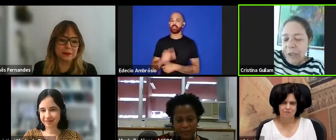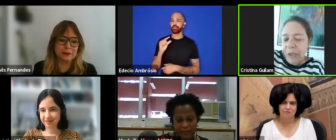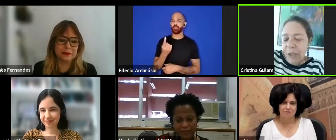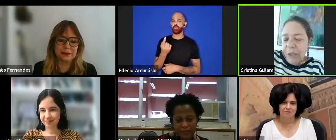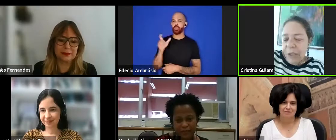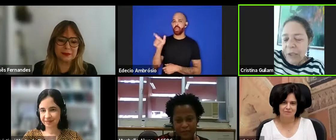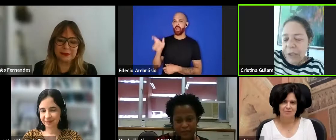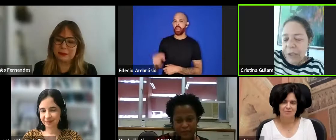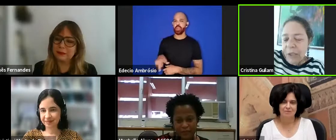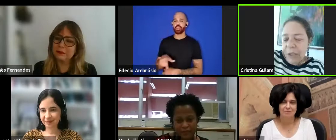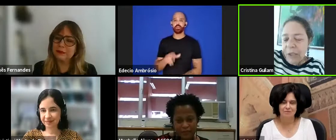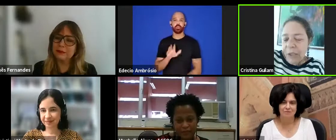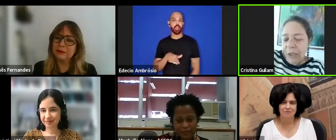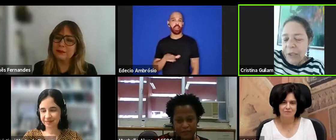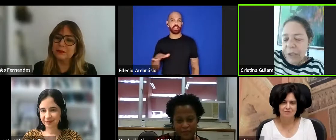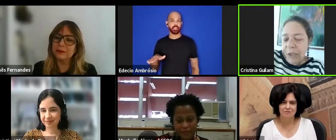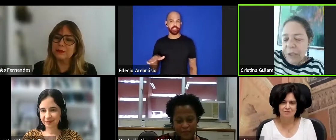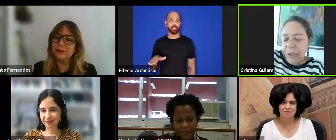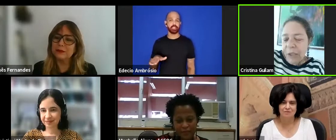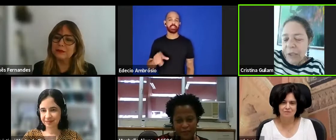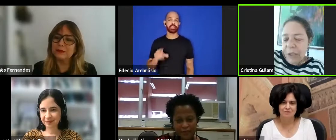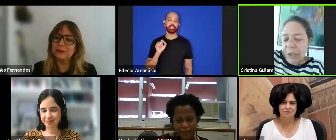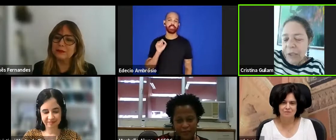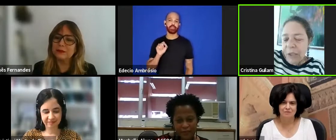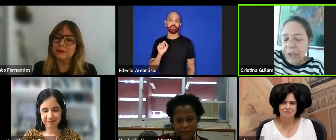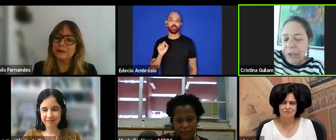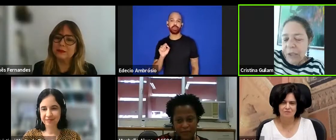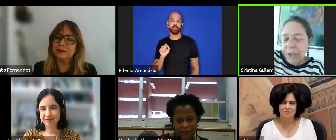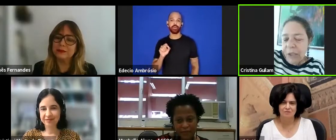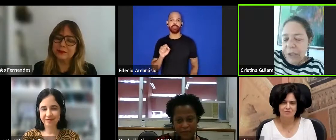criança, né,